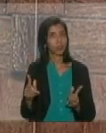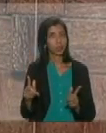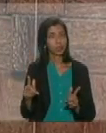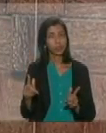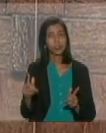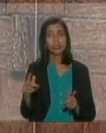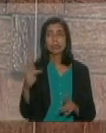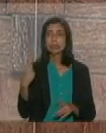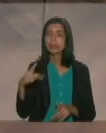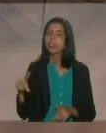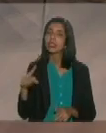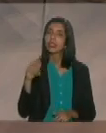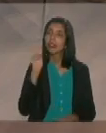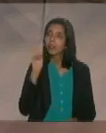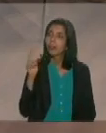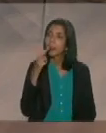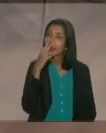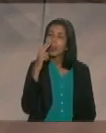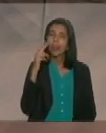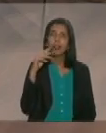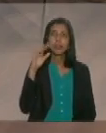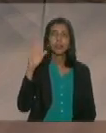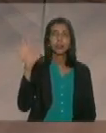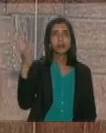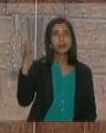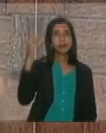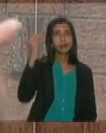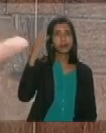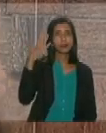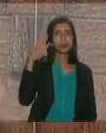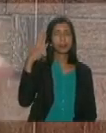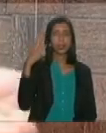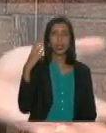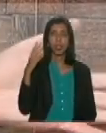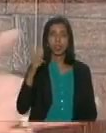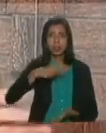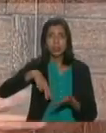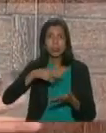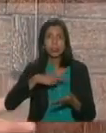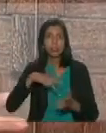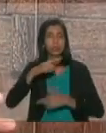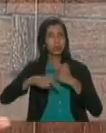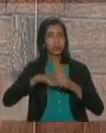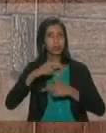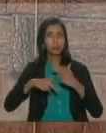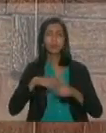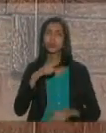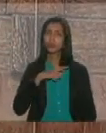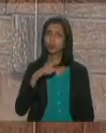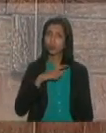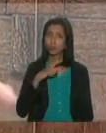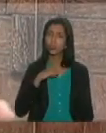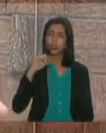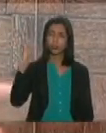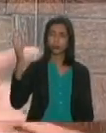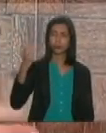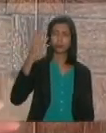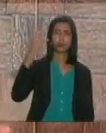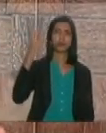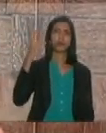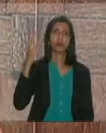história, né? Eu acho que ele inspirava os demais. Eu acho que todo mundo que trabalhava com dança naquela época tinha